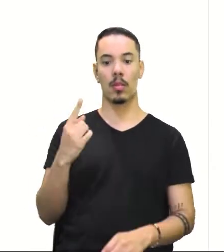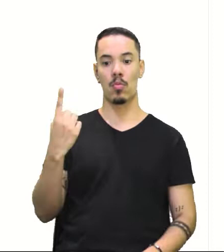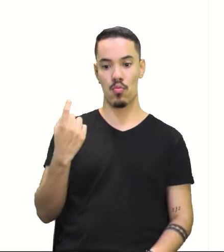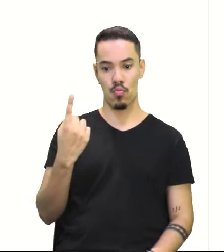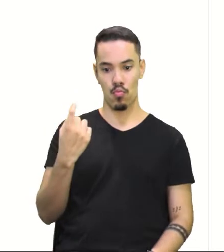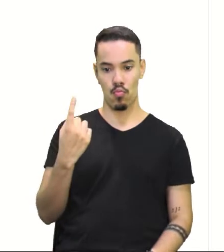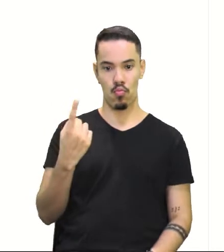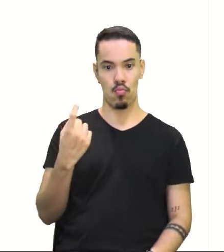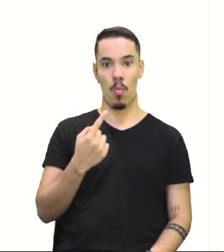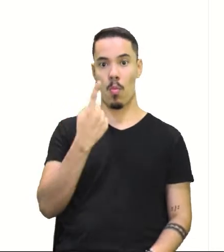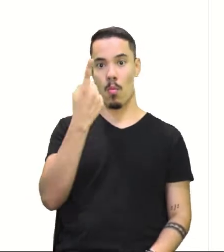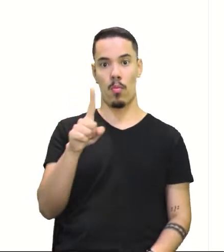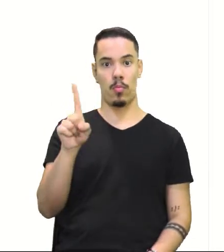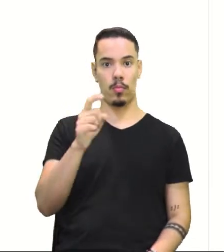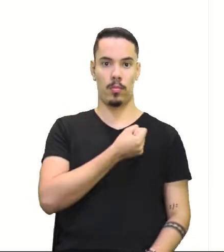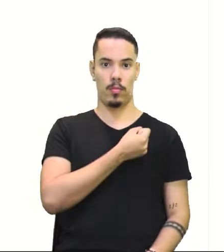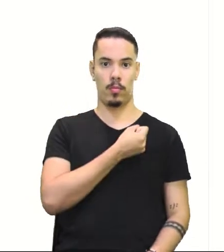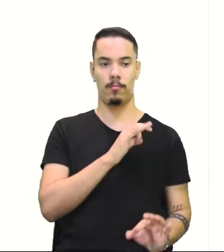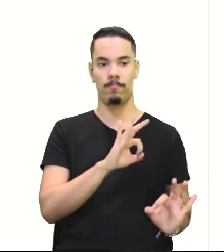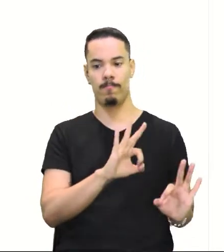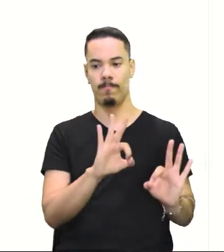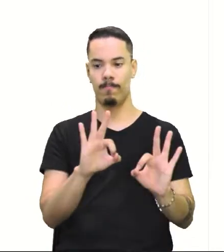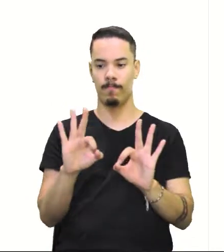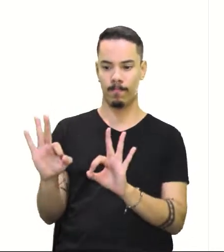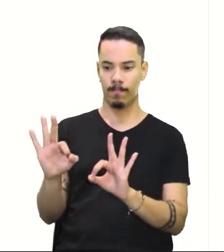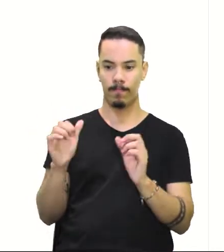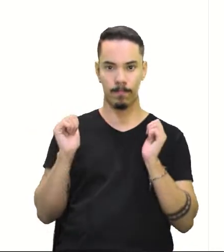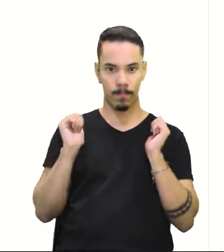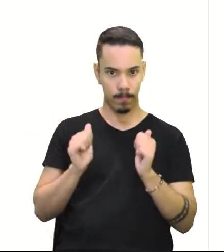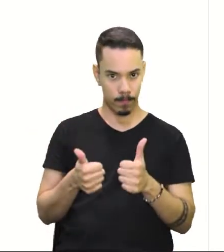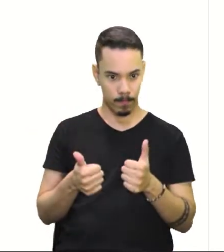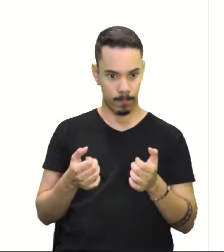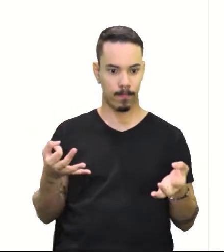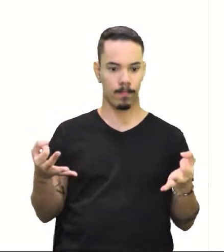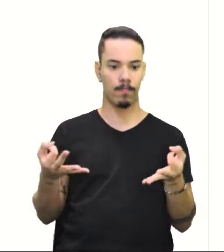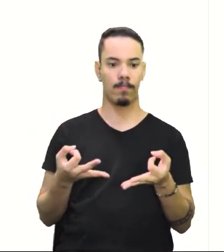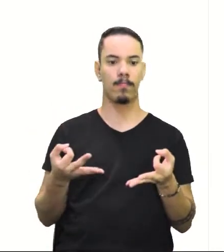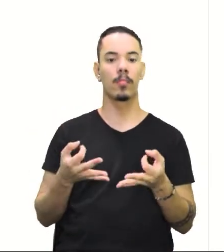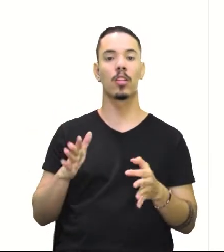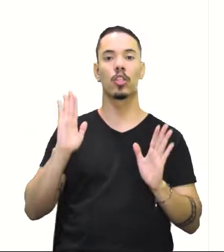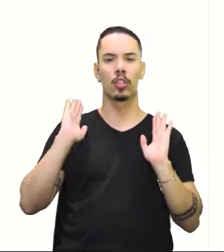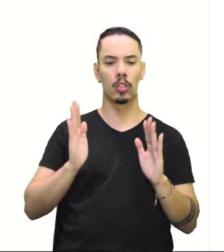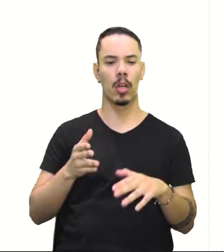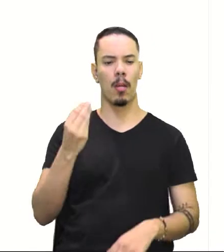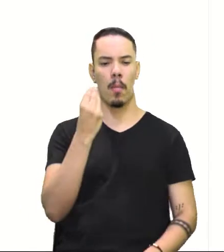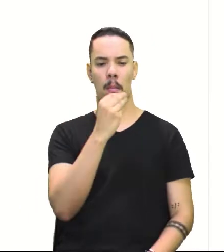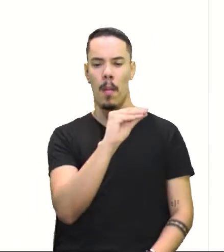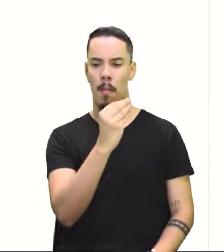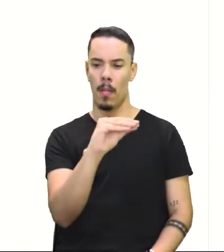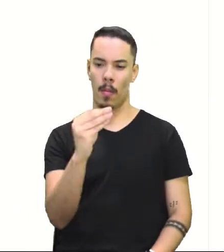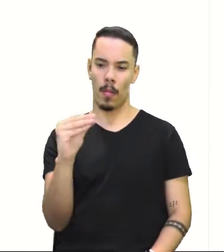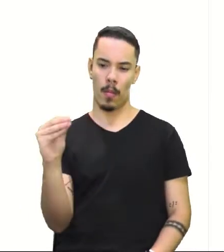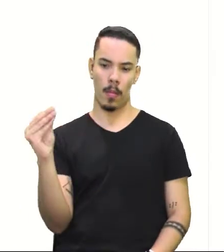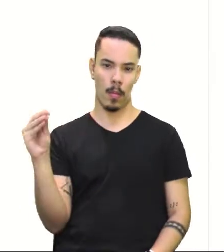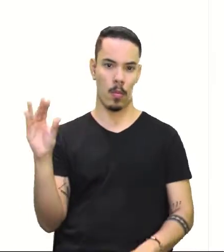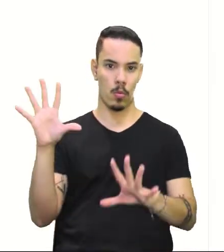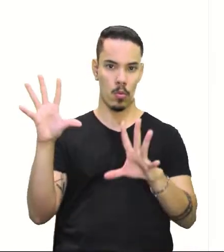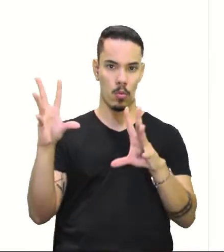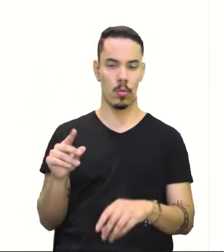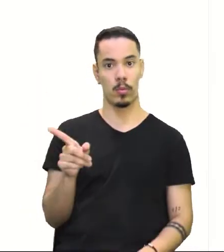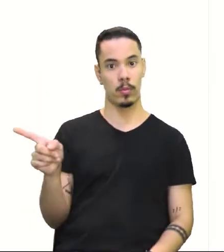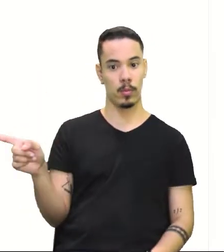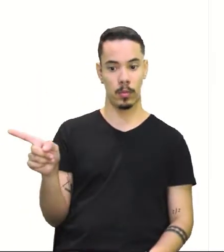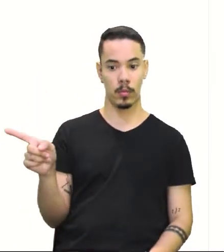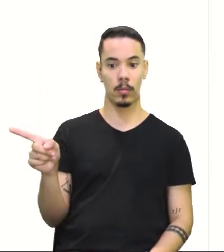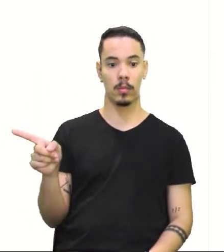o nosso último valor, beleza? Perfeito. Colocamos os nossos coeficientes, Sim. Colocamos a